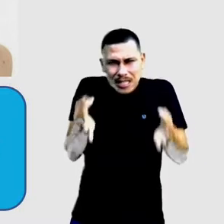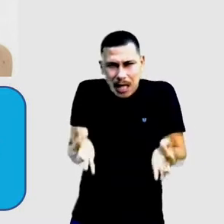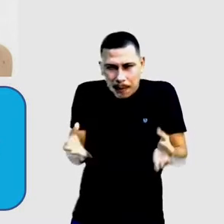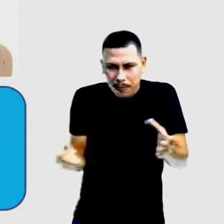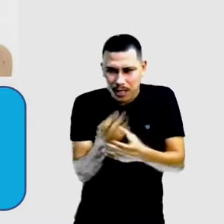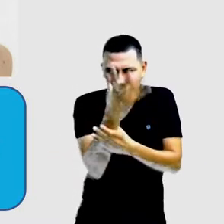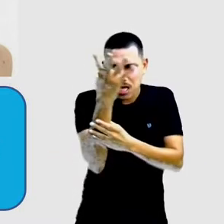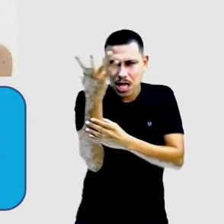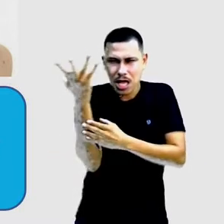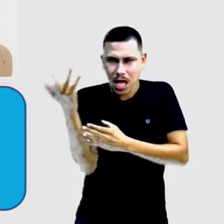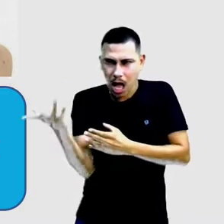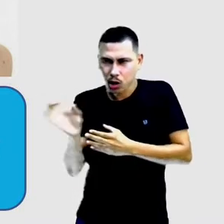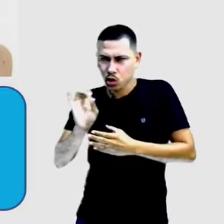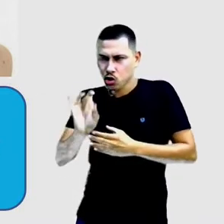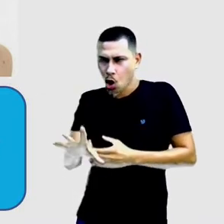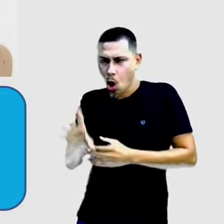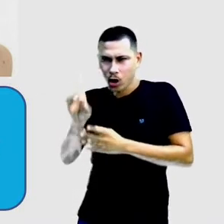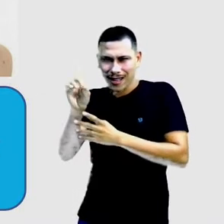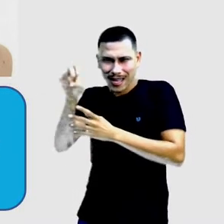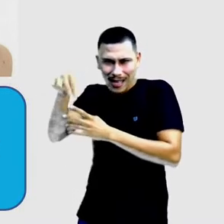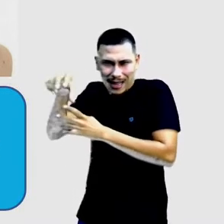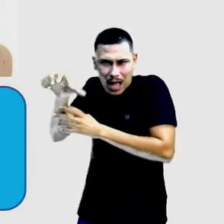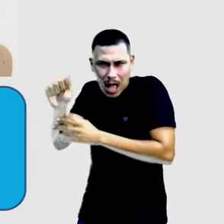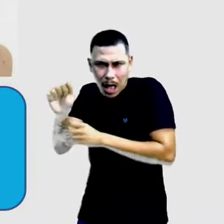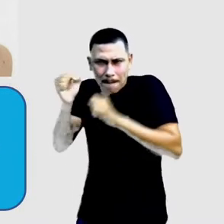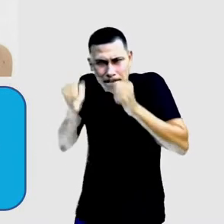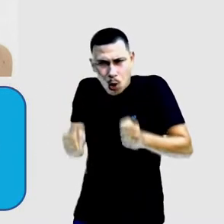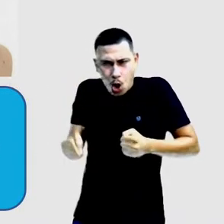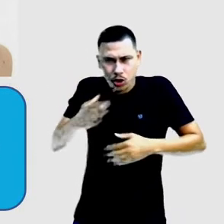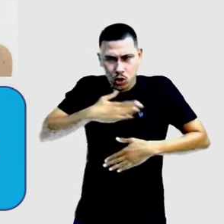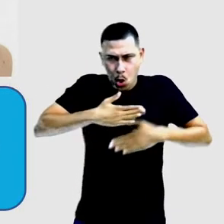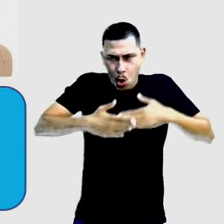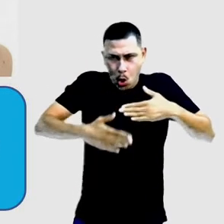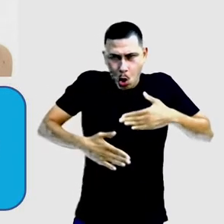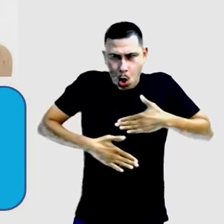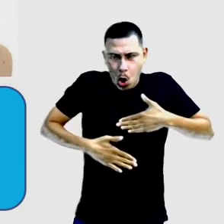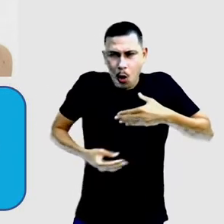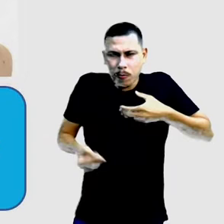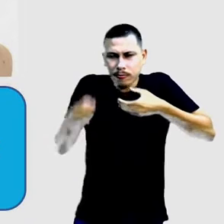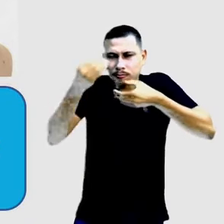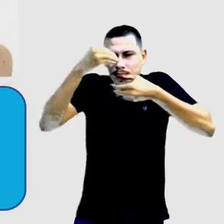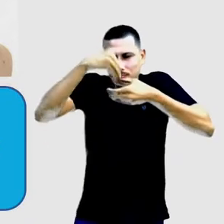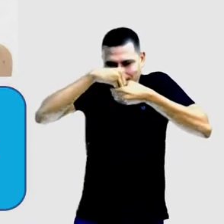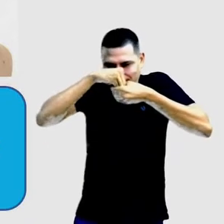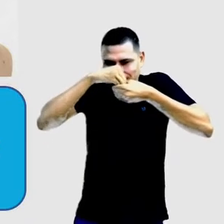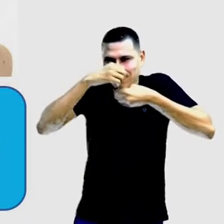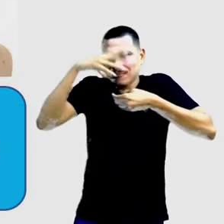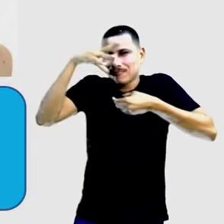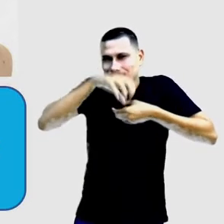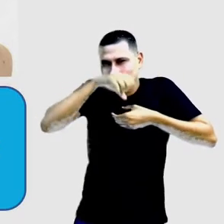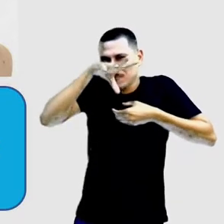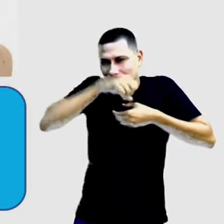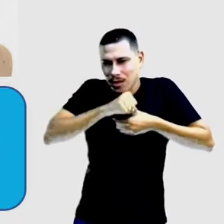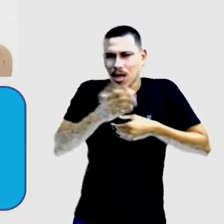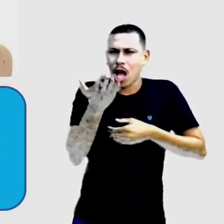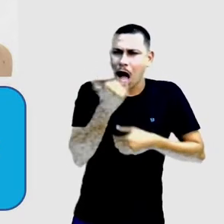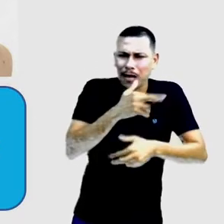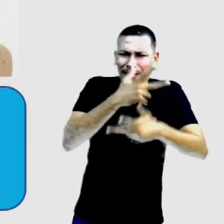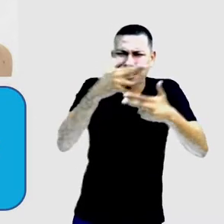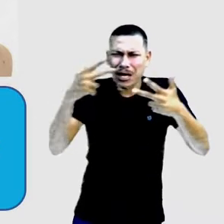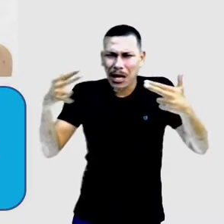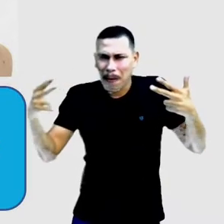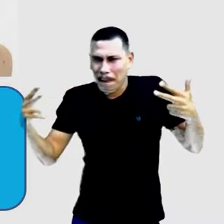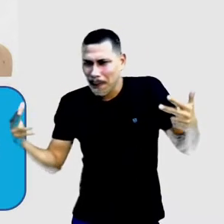material genético podem entrar em nosso corpo pela respiração por alimentos contaminados